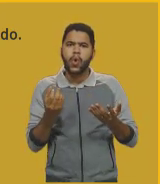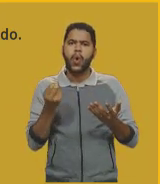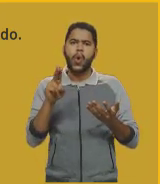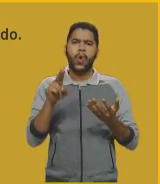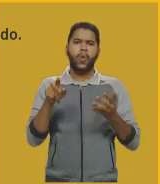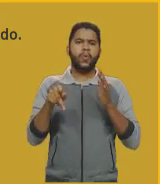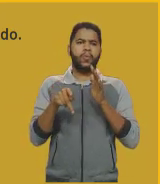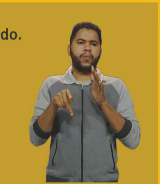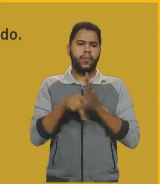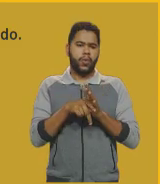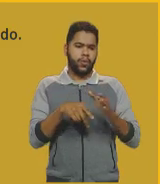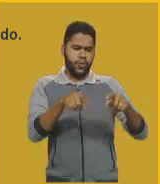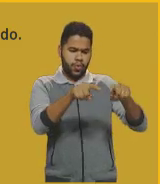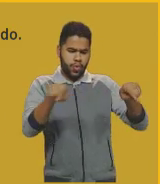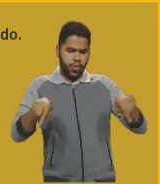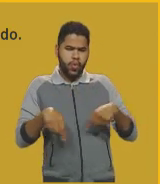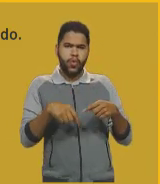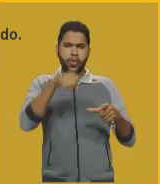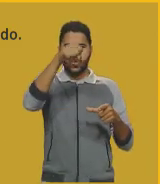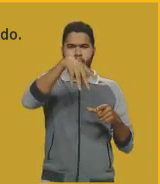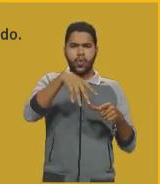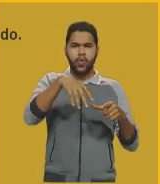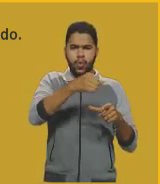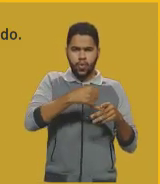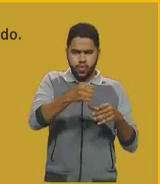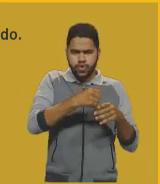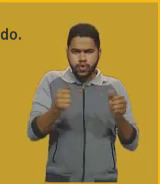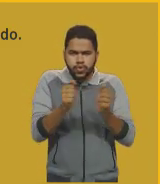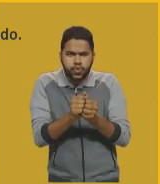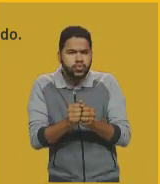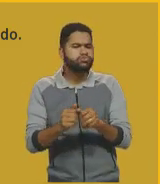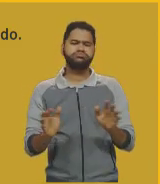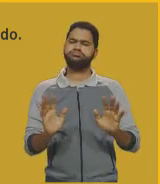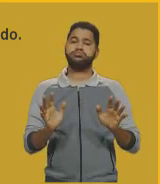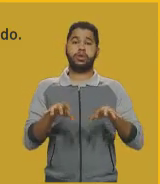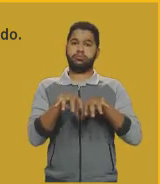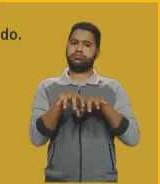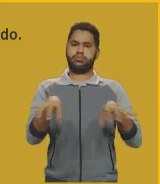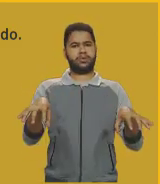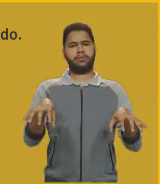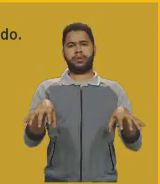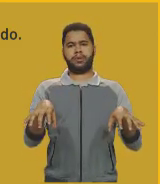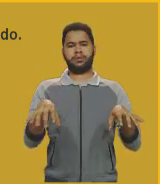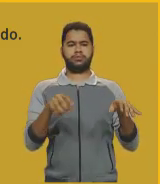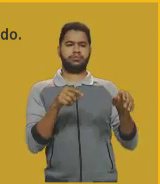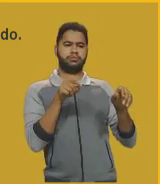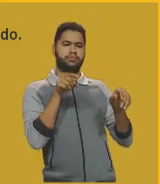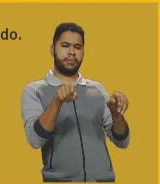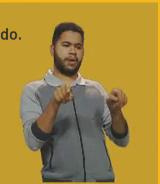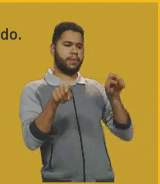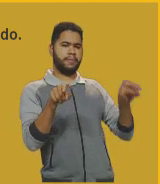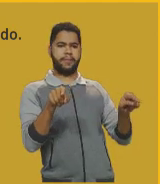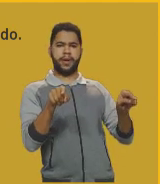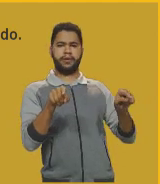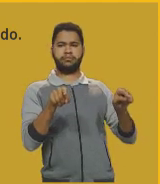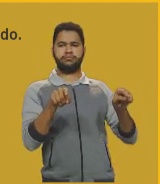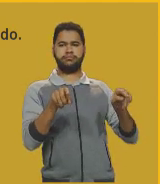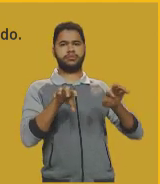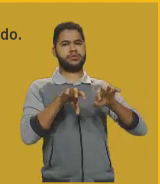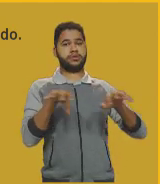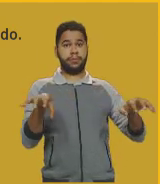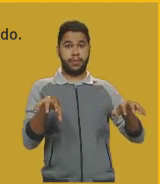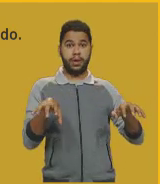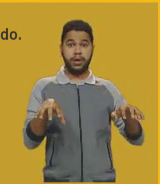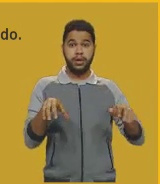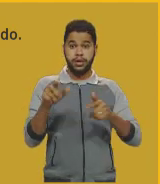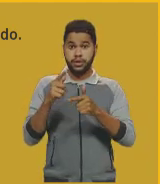tem que acender a luz da cozinha para que a lâmpada da sala funcione. Ou seja, são dispositivos que funcionam de maneira independente. E se